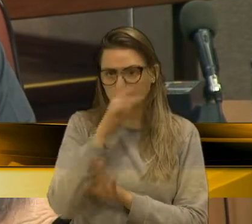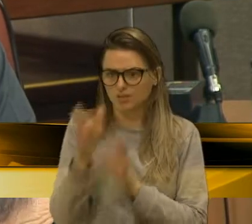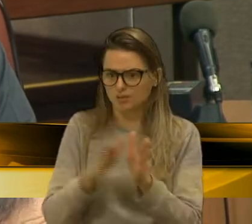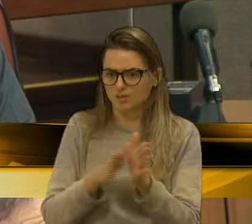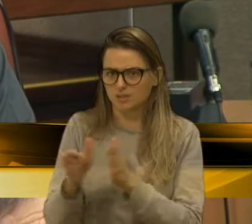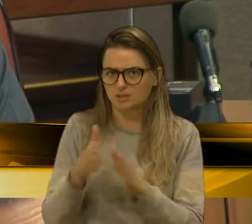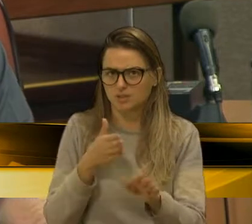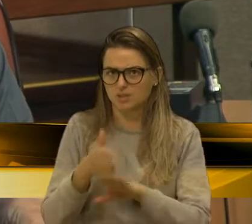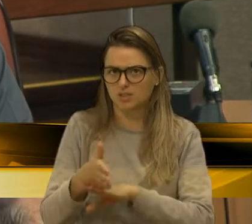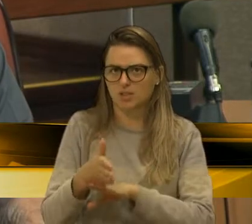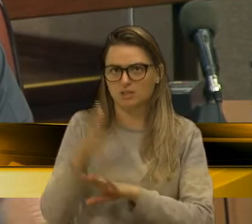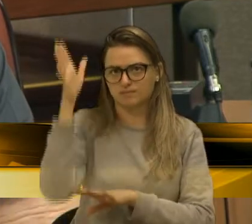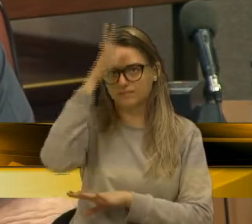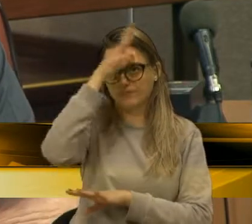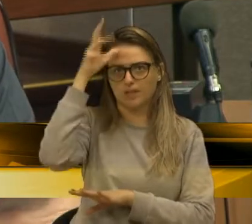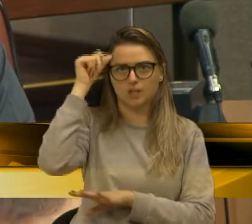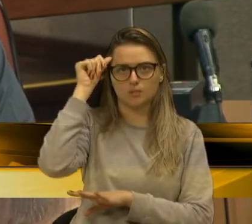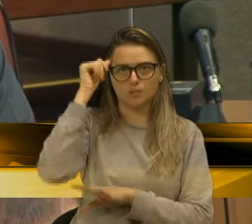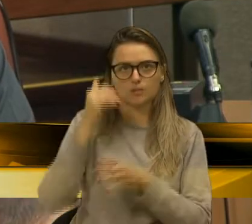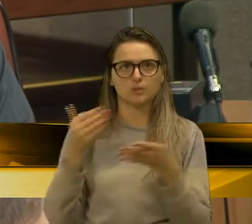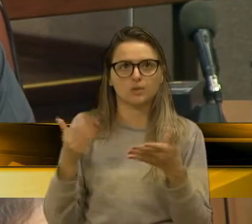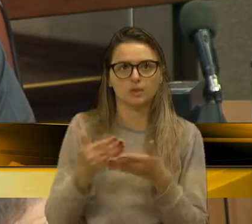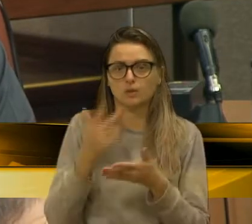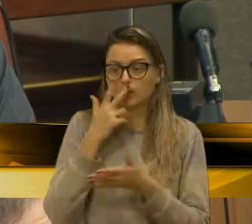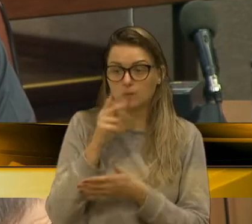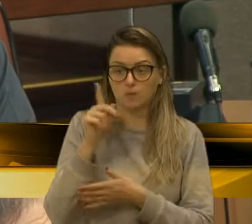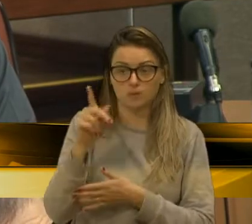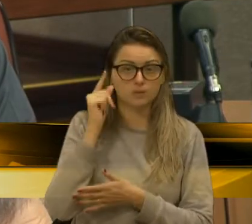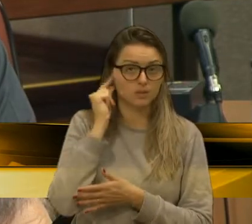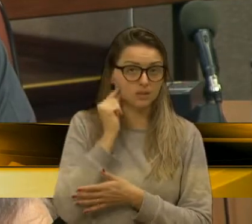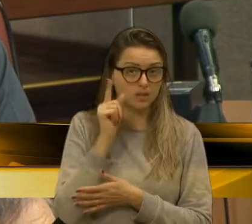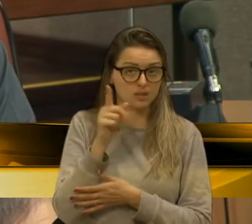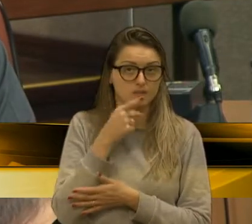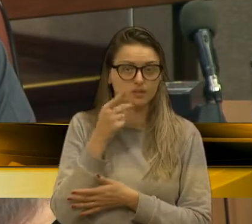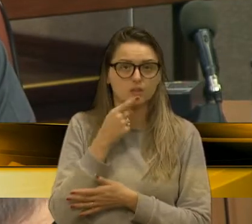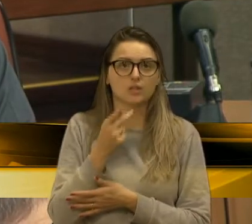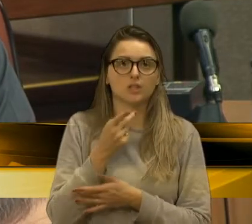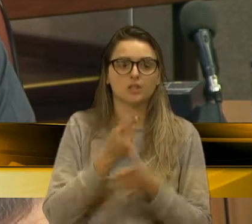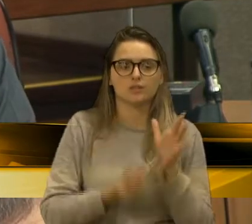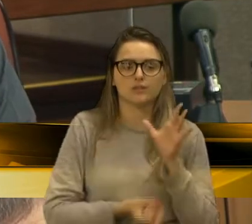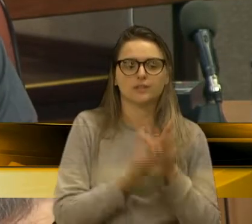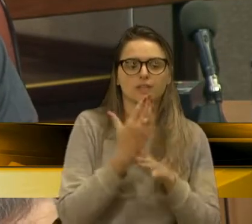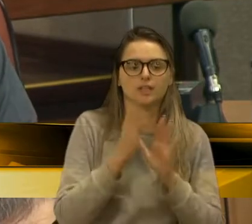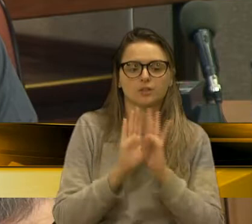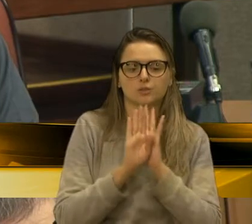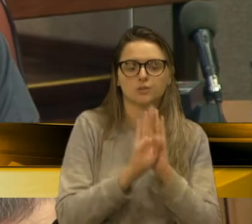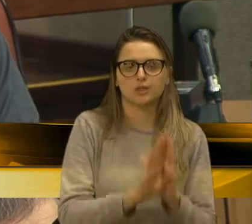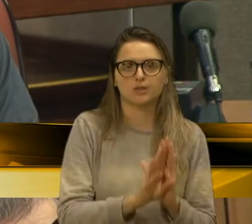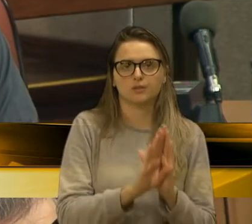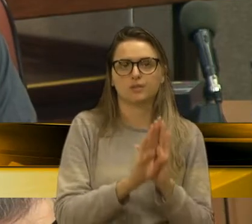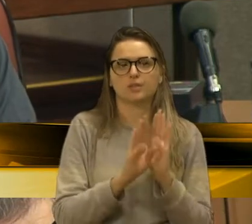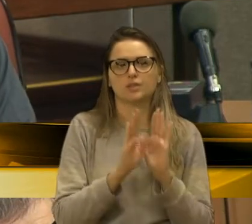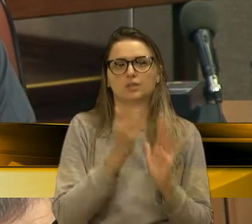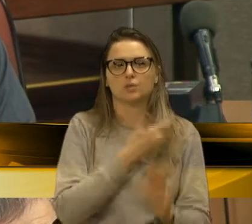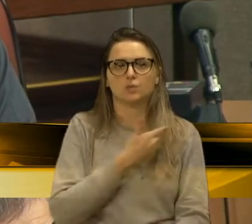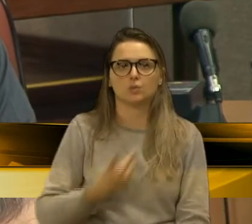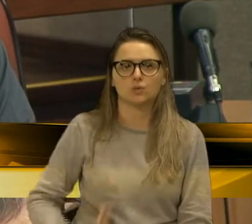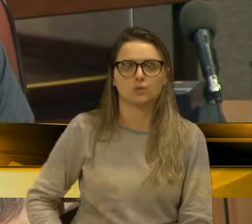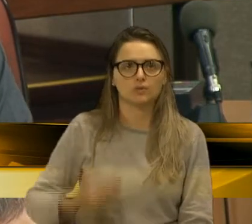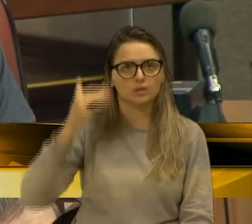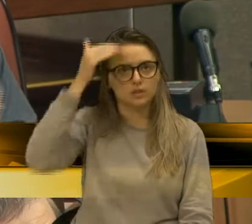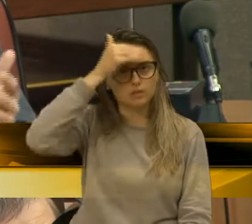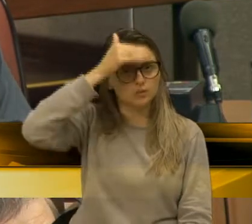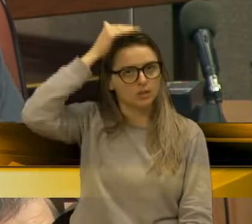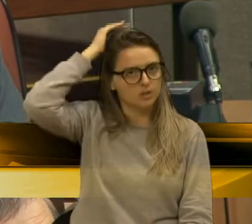a Prefeitura de Caxias do Sul, então, como bem o senhor falou, foi criado esse benefício aos servidores na administração do prefeito Alceu Barbosa